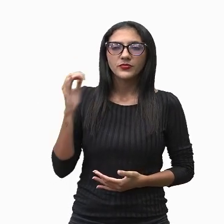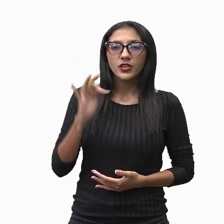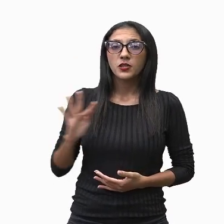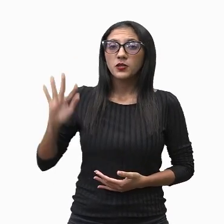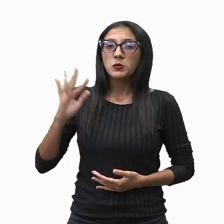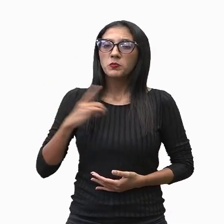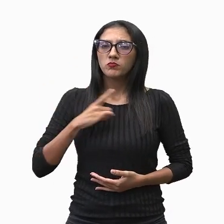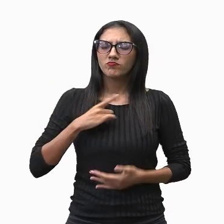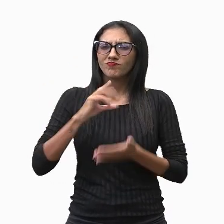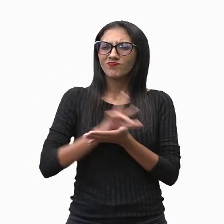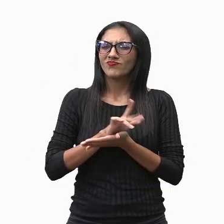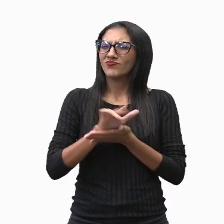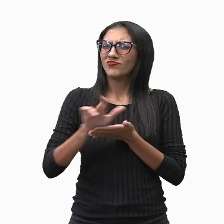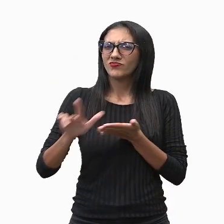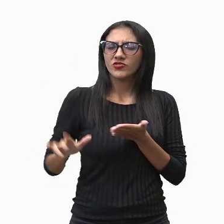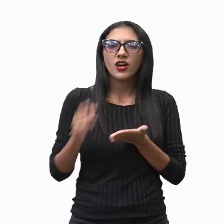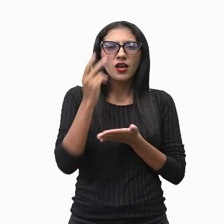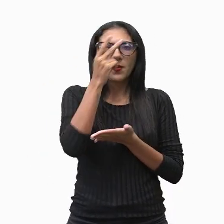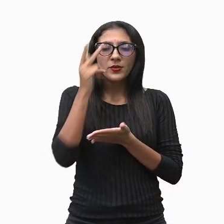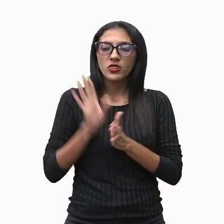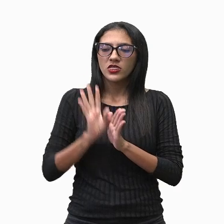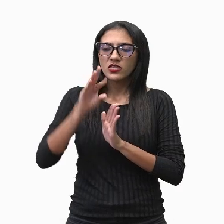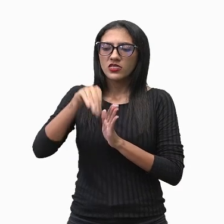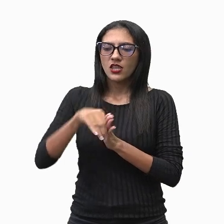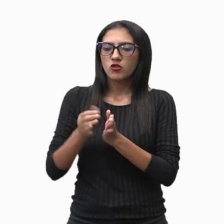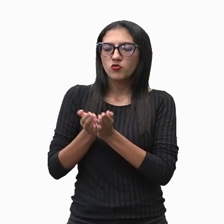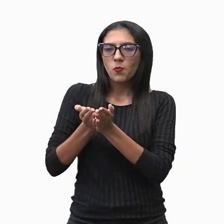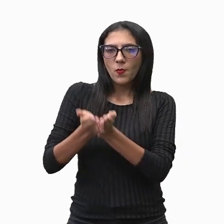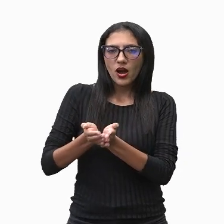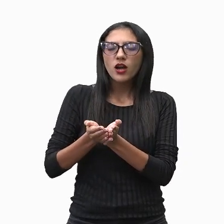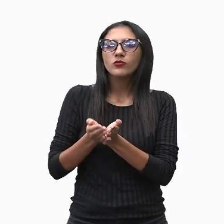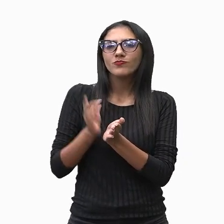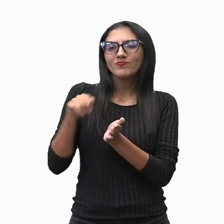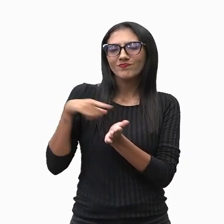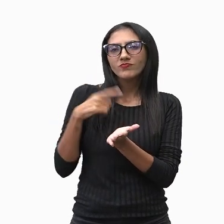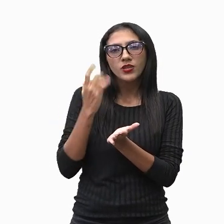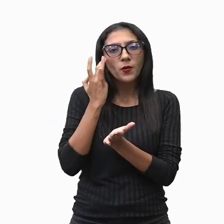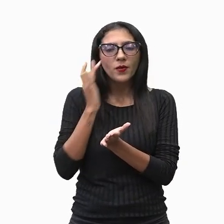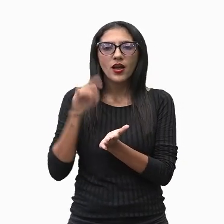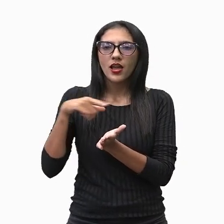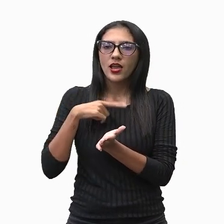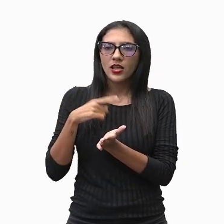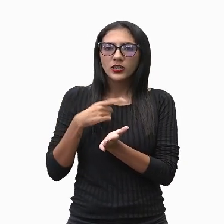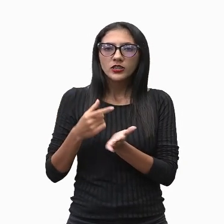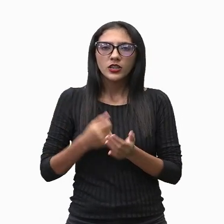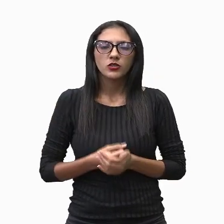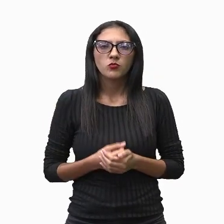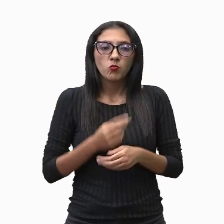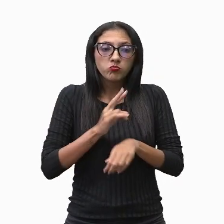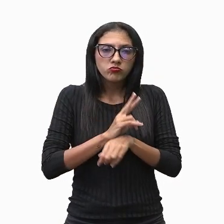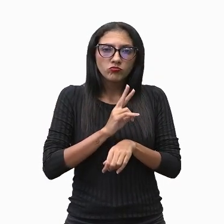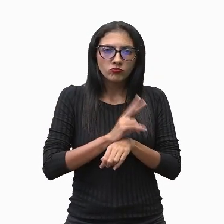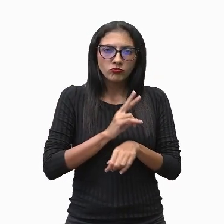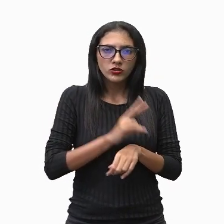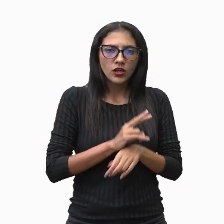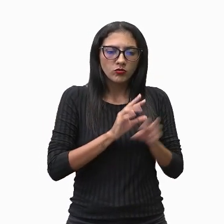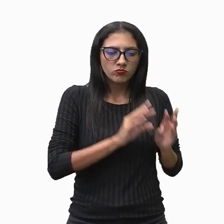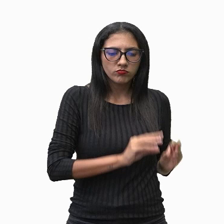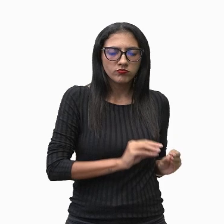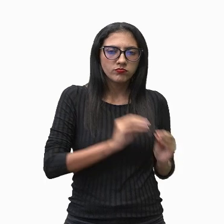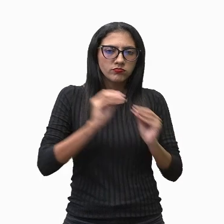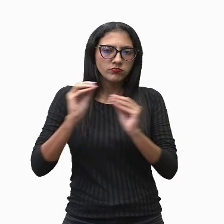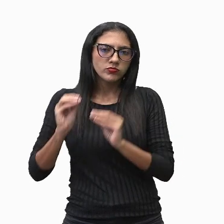várias pessoas em uma embarcação, não é isso? Provavelmente elas estejam sendo ou resgatadas ou ali